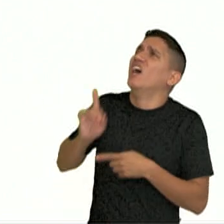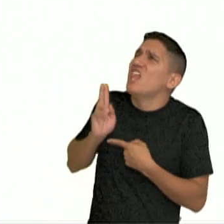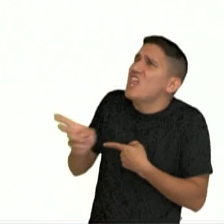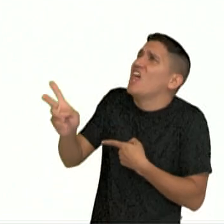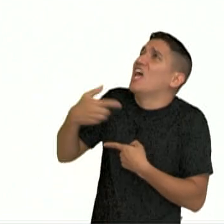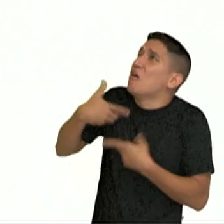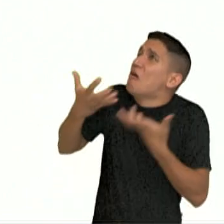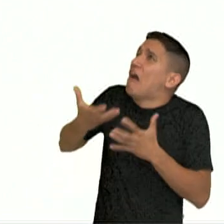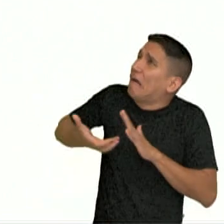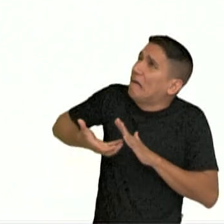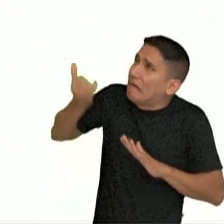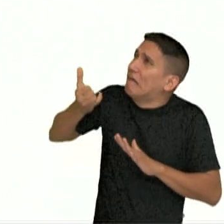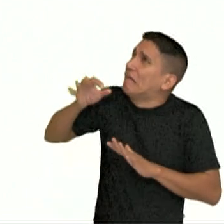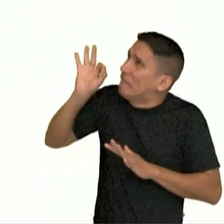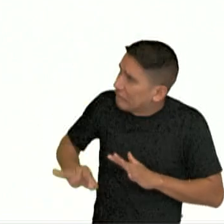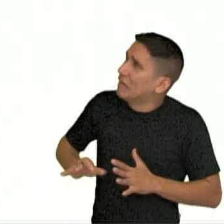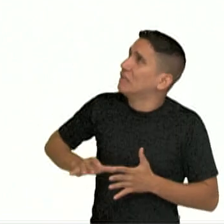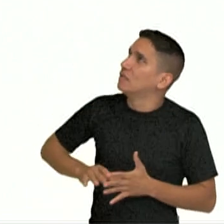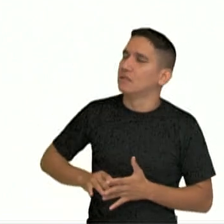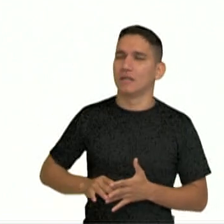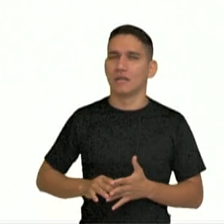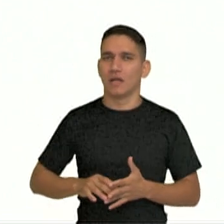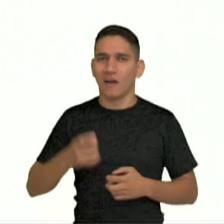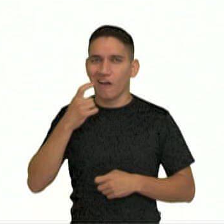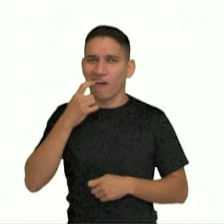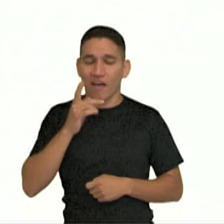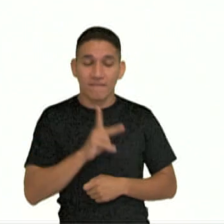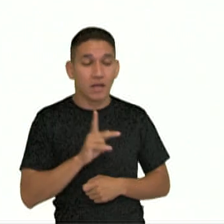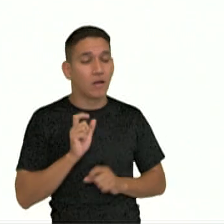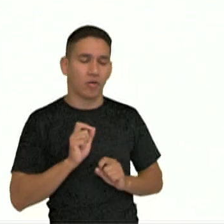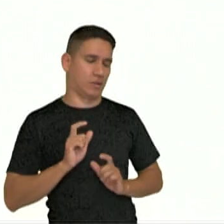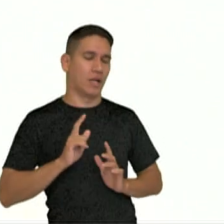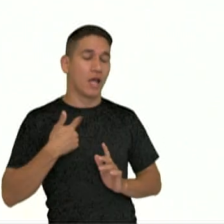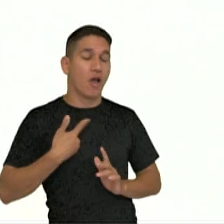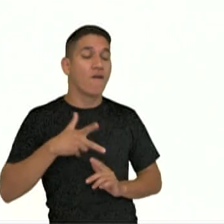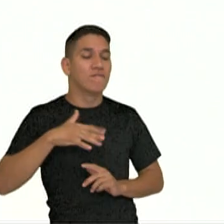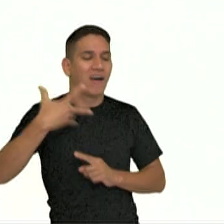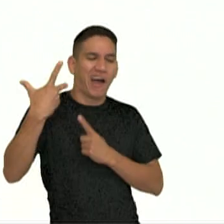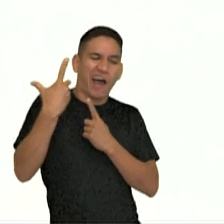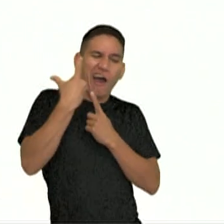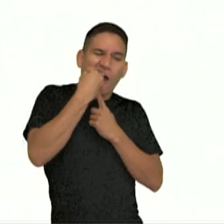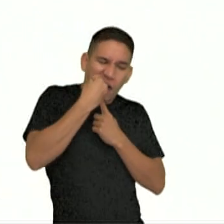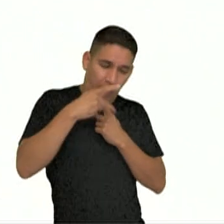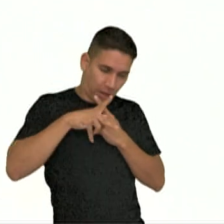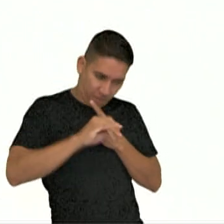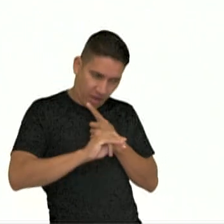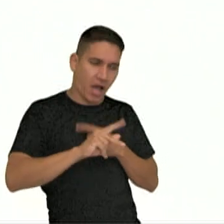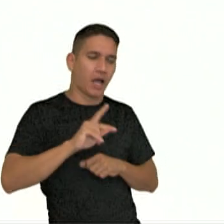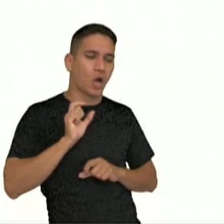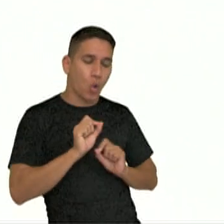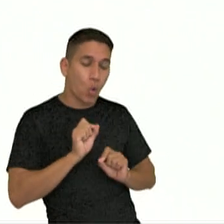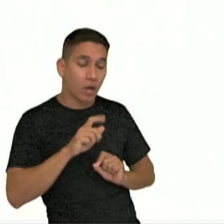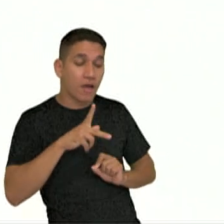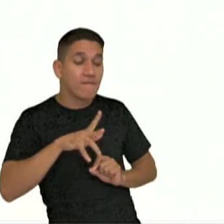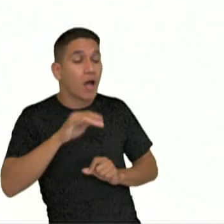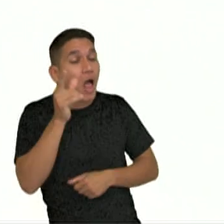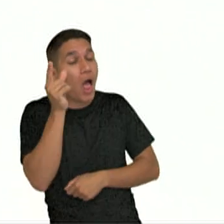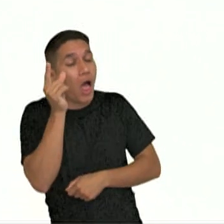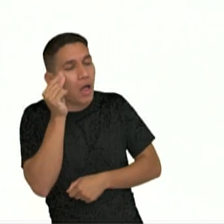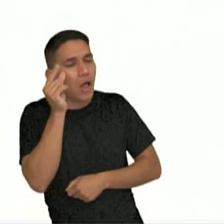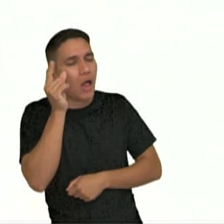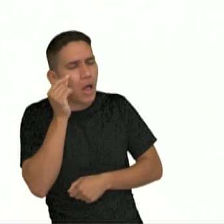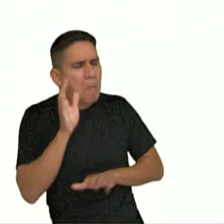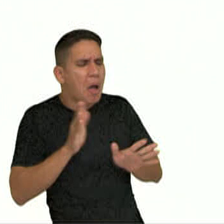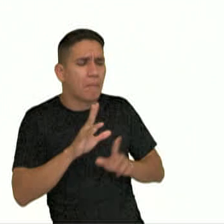é arrancar mesmo. Dentista: então vou lhe aplicar uma injeçãozinha. O senhor vai dormir por